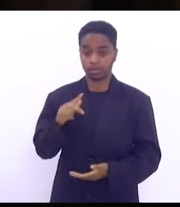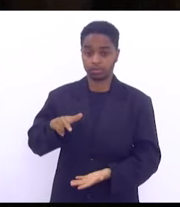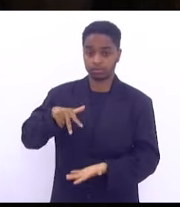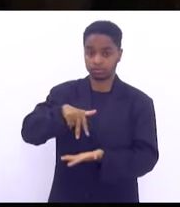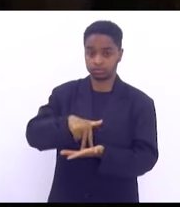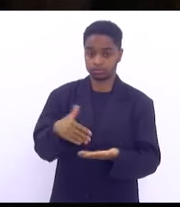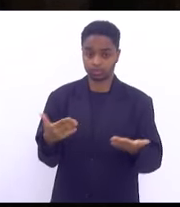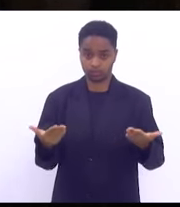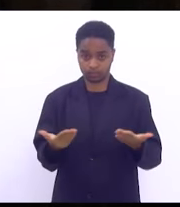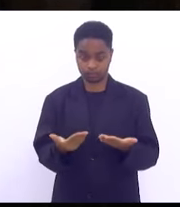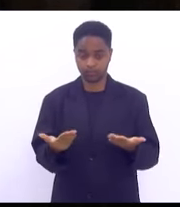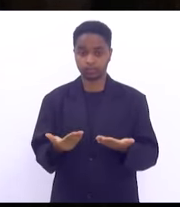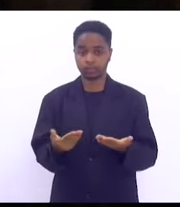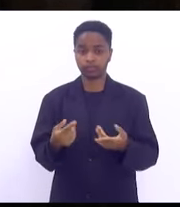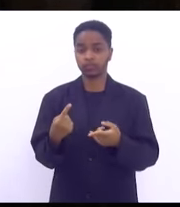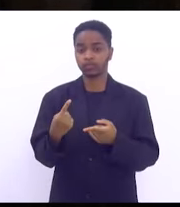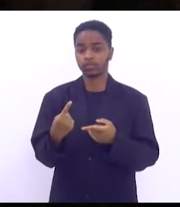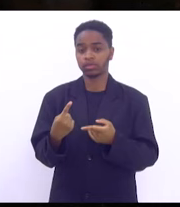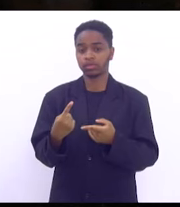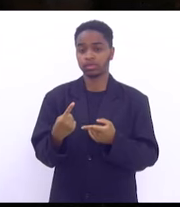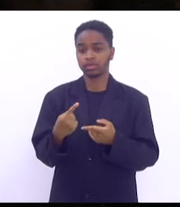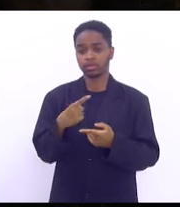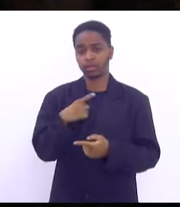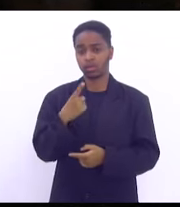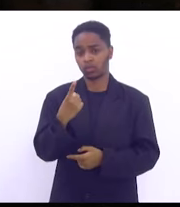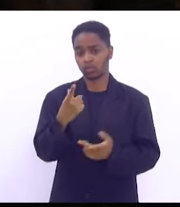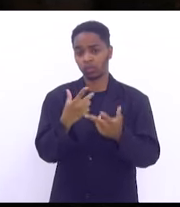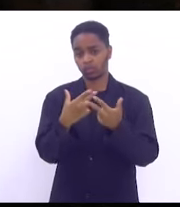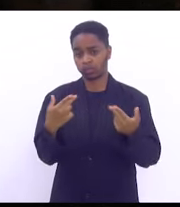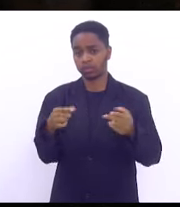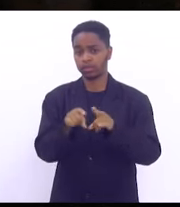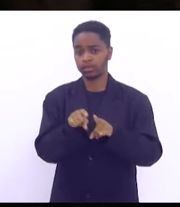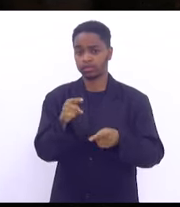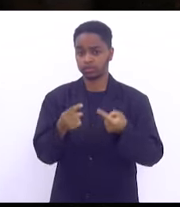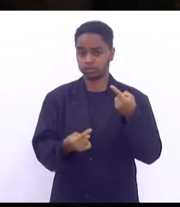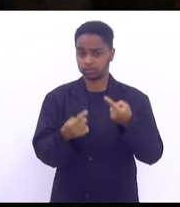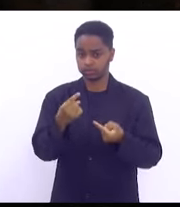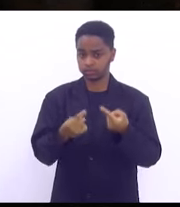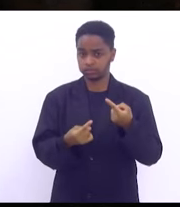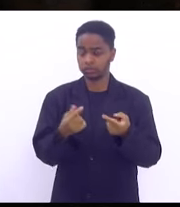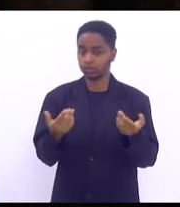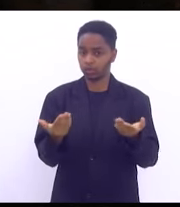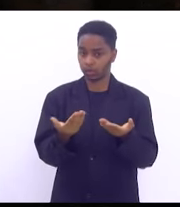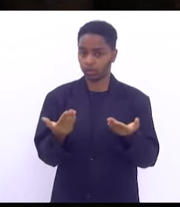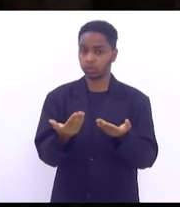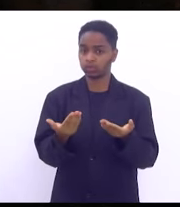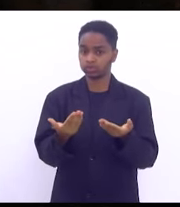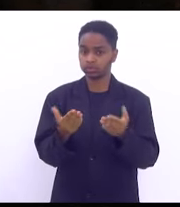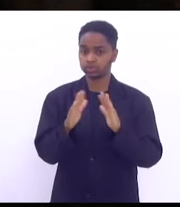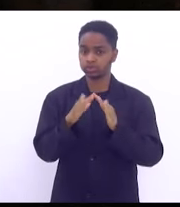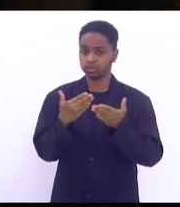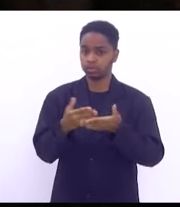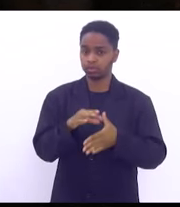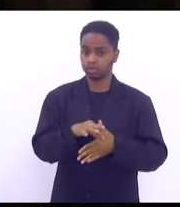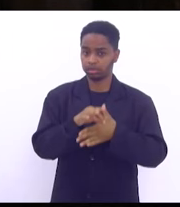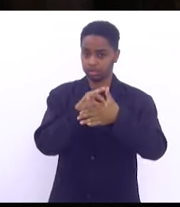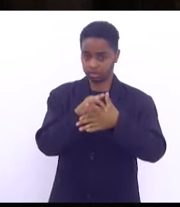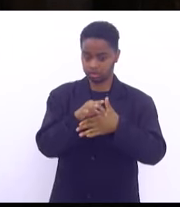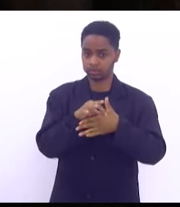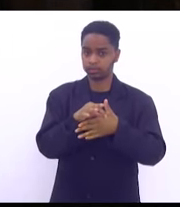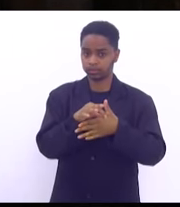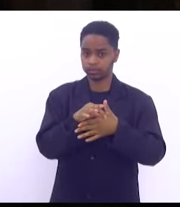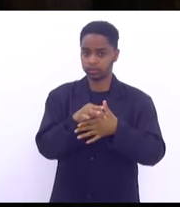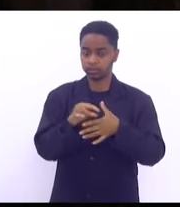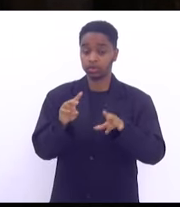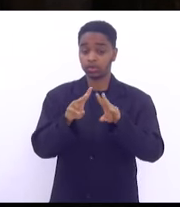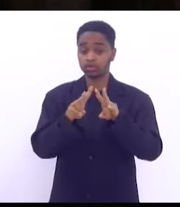tribuna tem uma causa que foi objeto, inclusive, de discussão hoje no Colégio de Líderes, que se